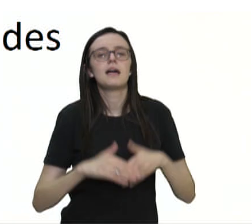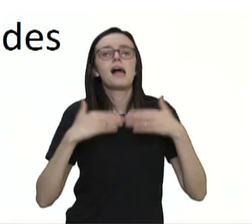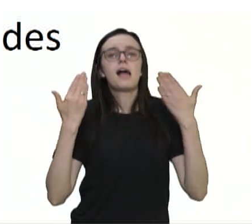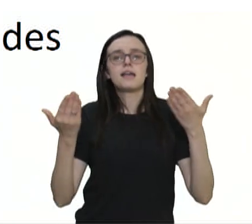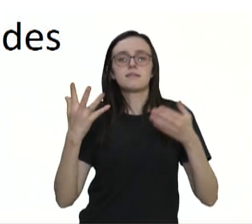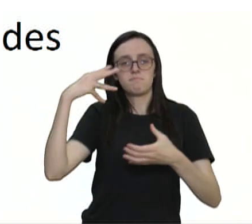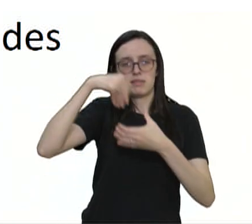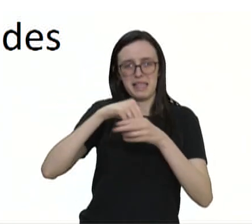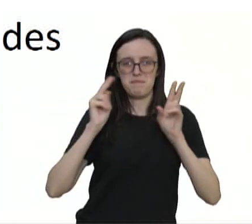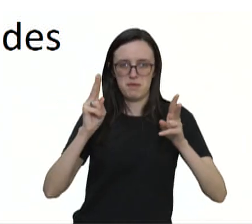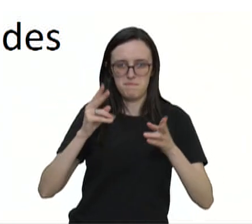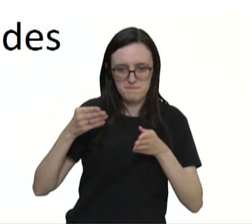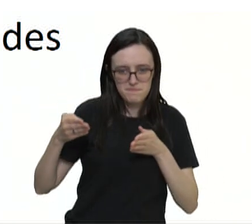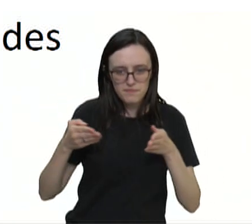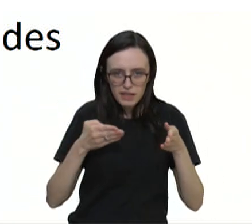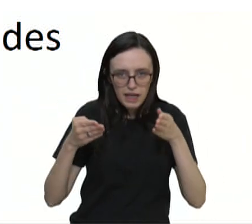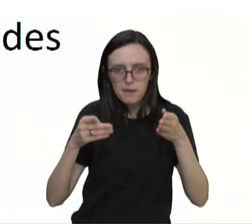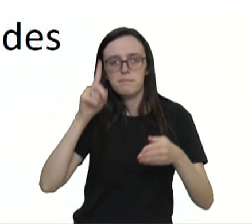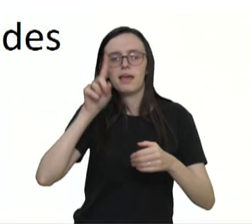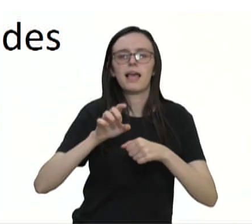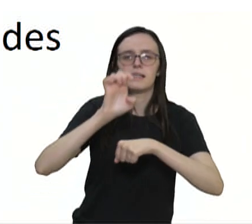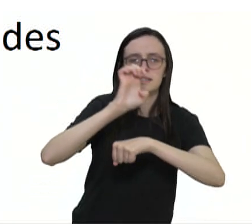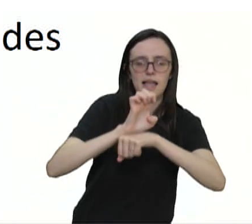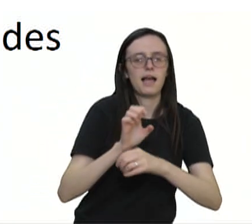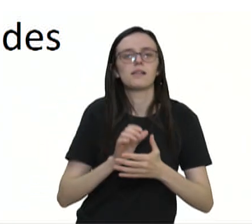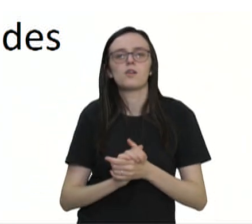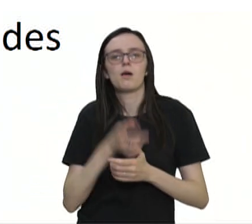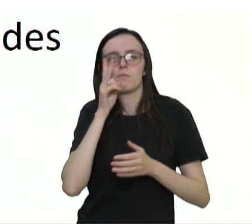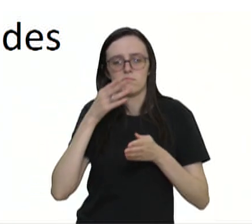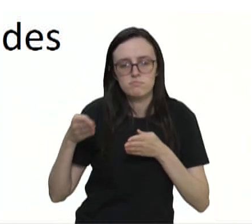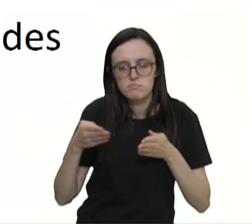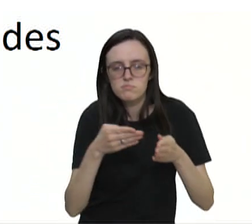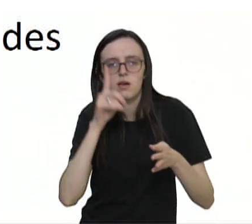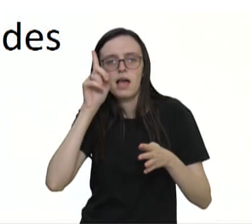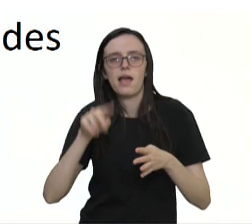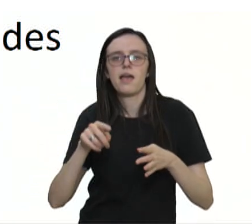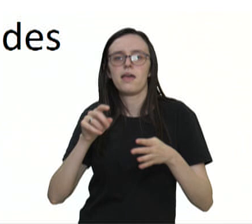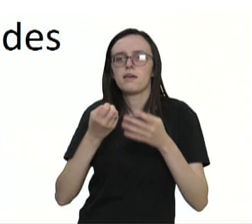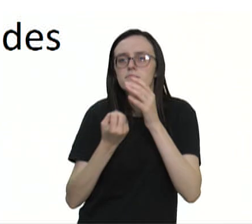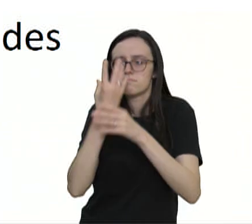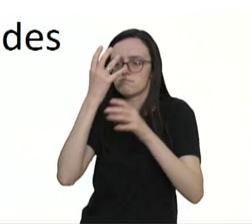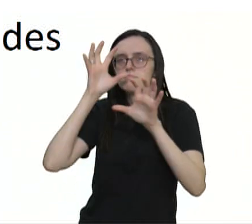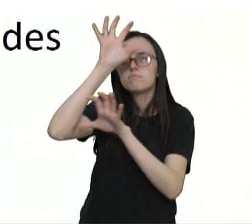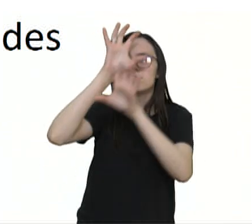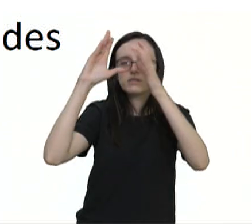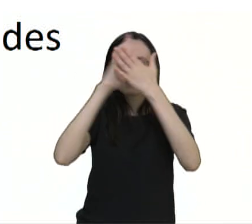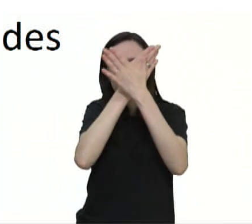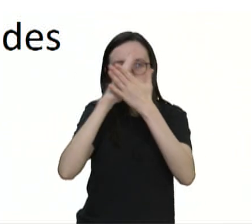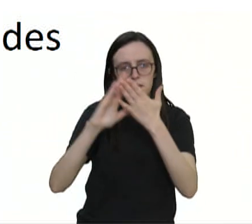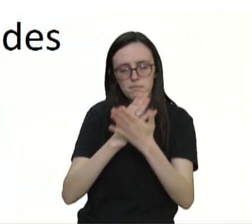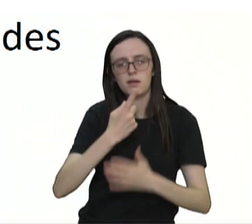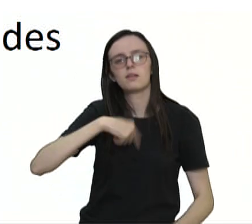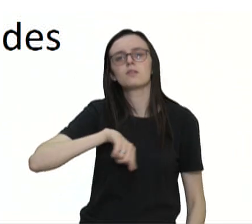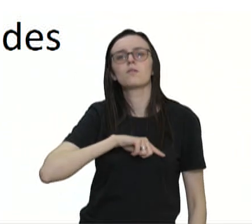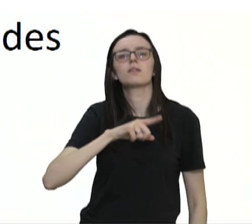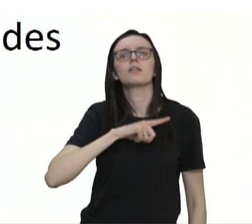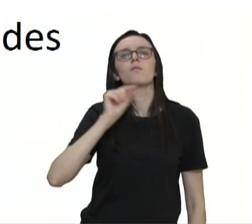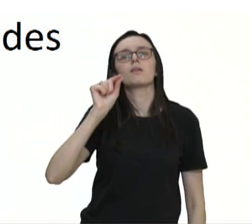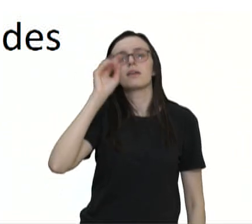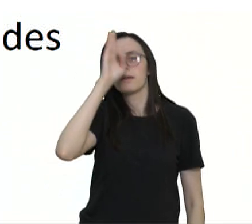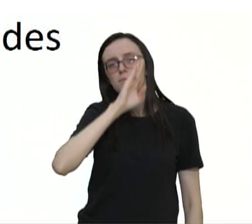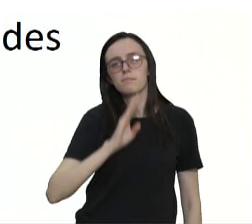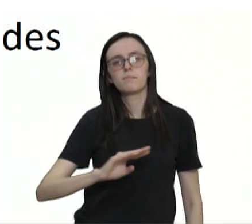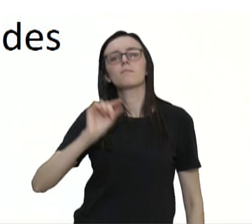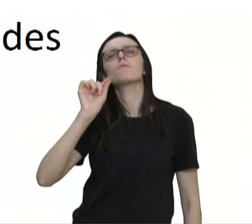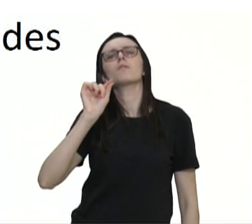dentro dessa ideia de Estado, dentro dessa ideia de formação do território brasileiro, nós temos o Brasil,